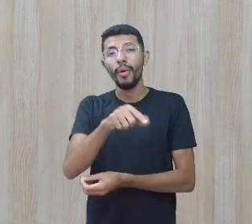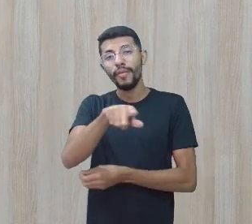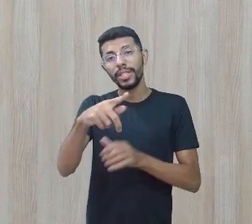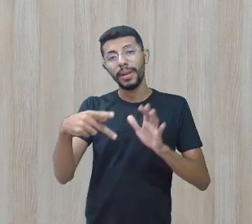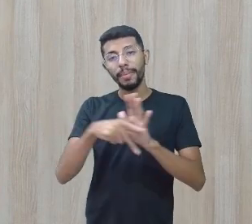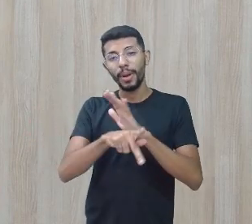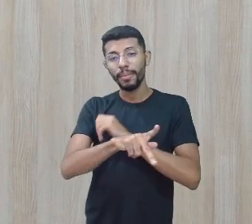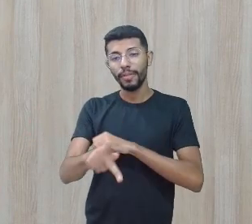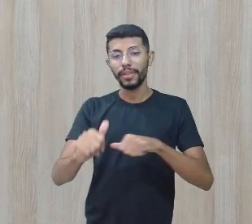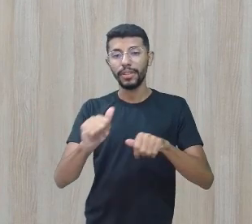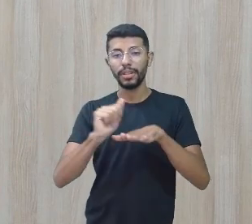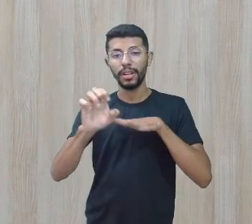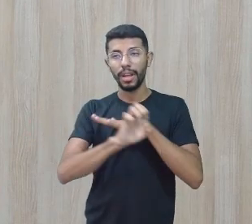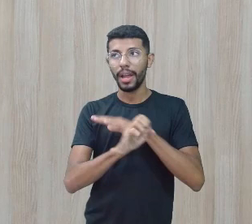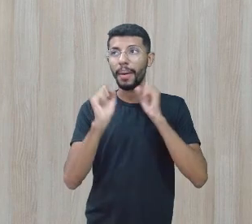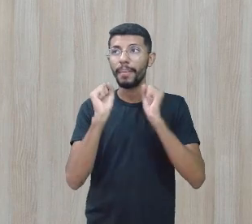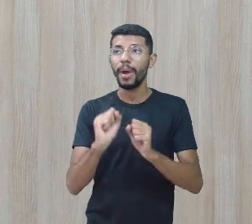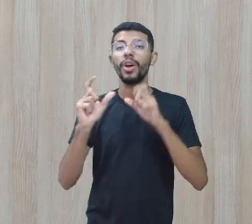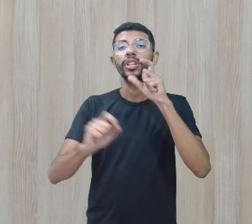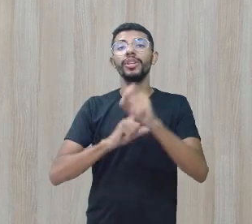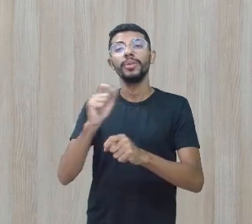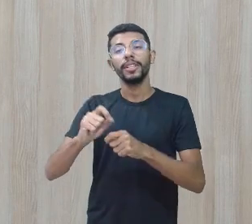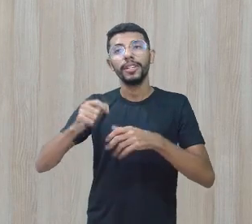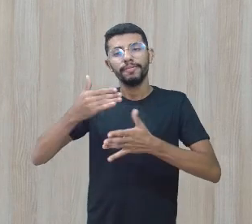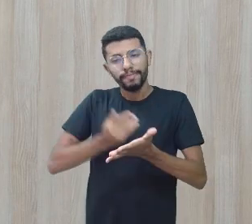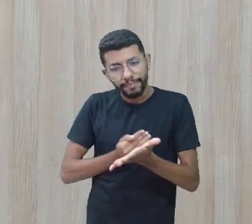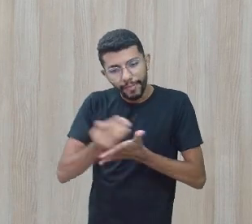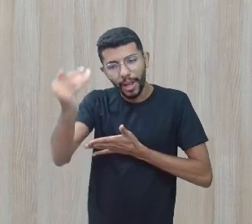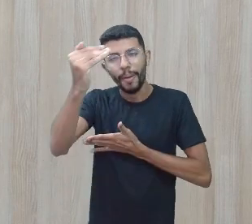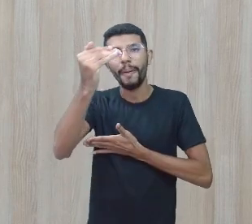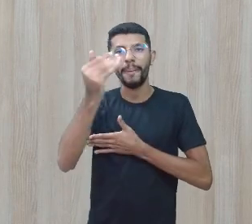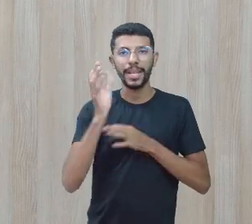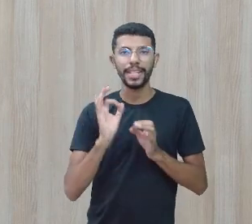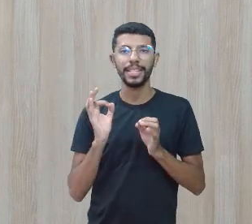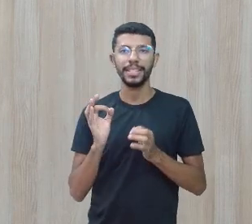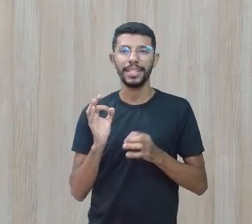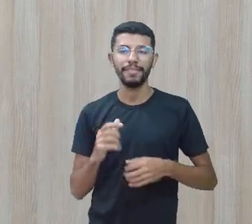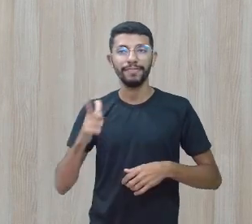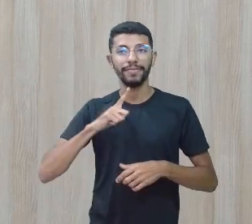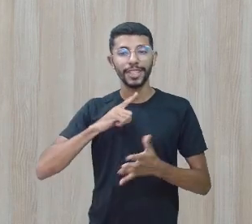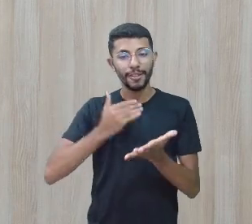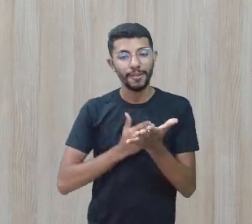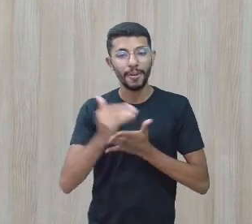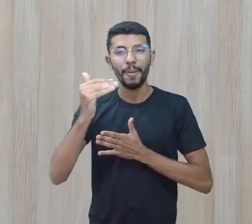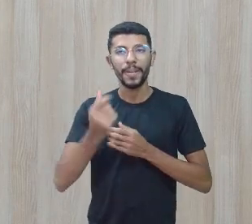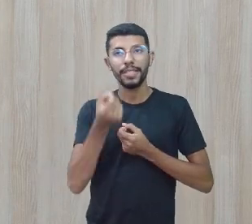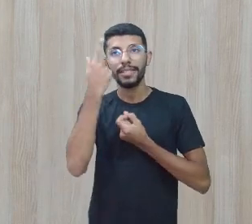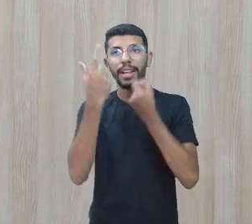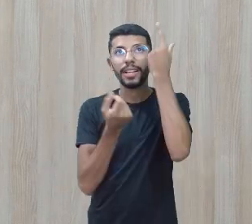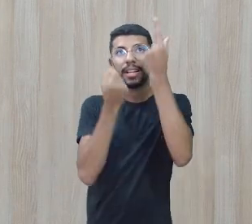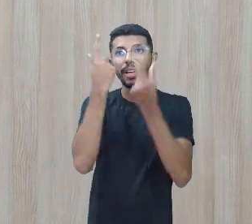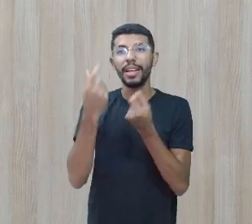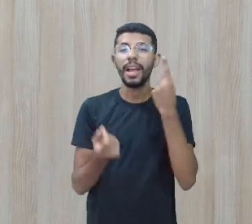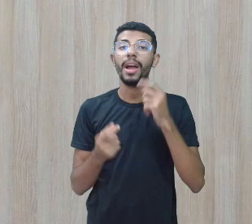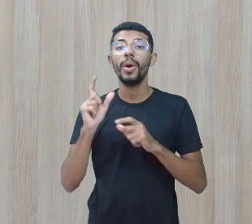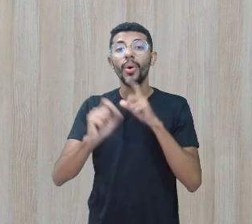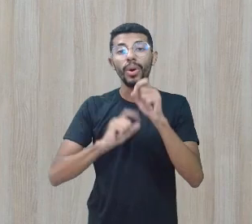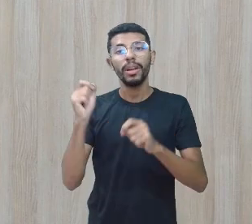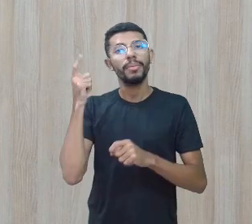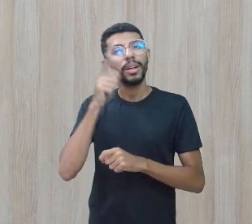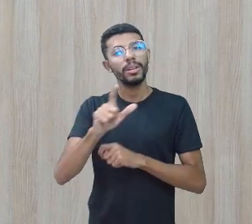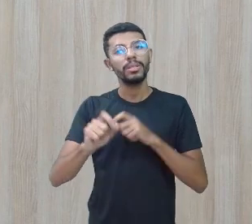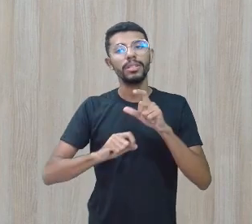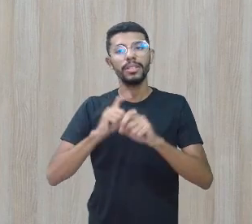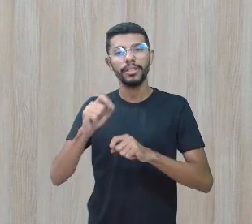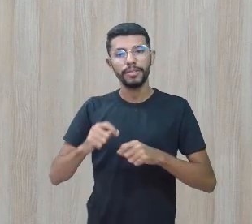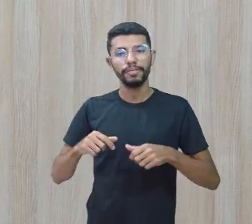AE, pode dar um pontapé inicial, ter um início, ideias para você conseguir trabalhar